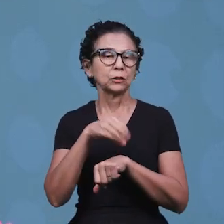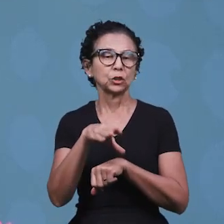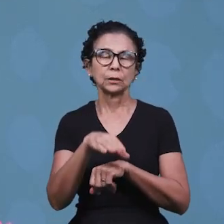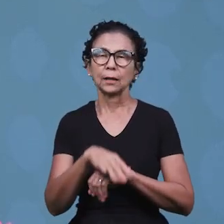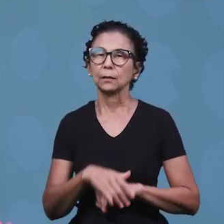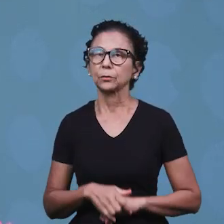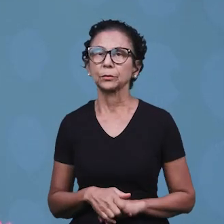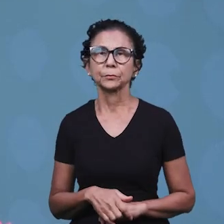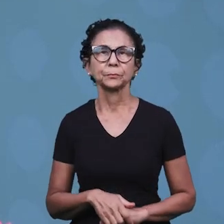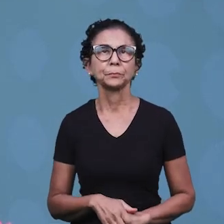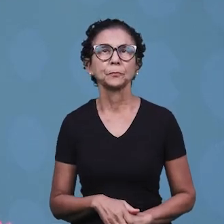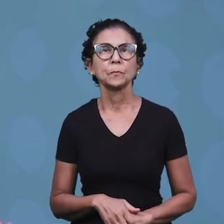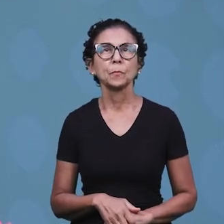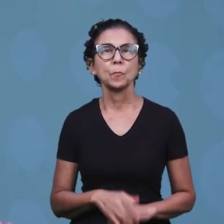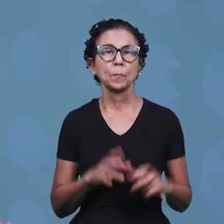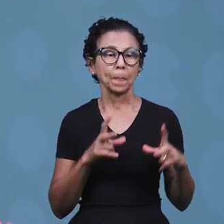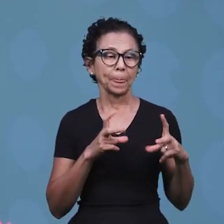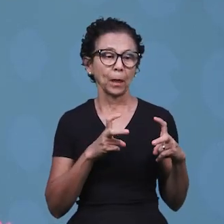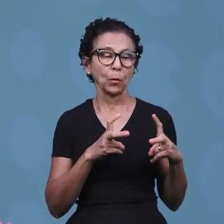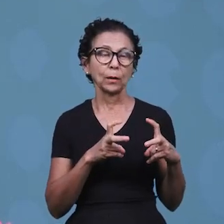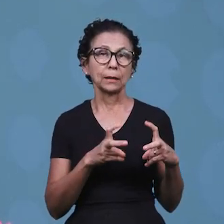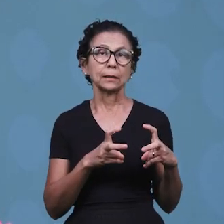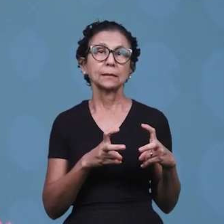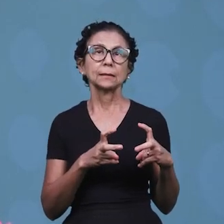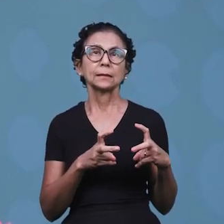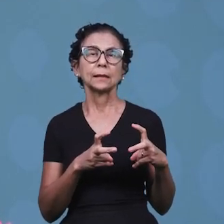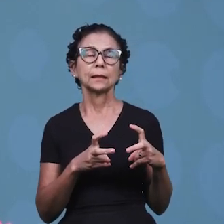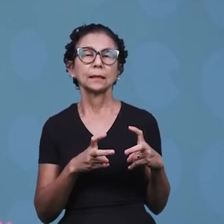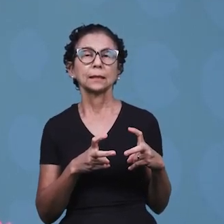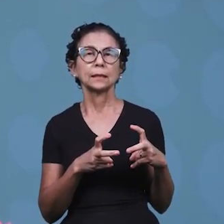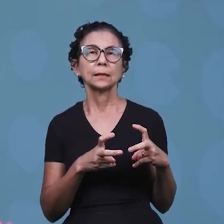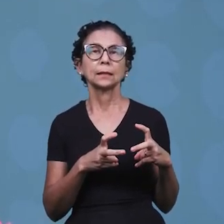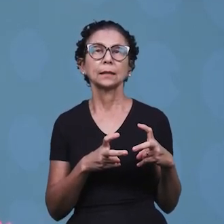mama está relacionado principalmente à